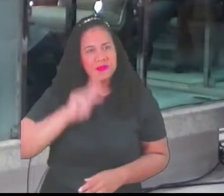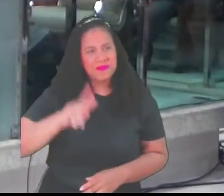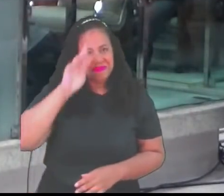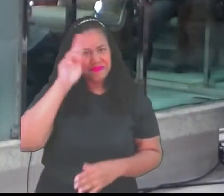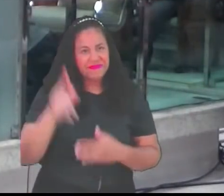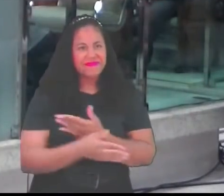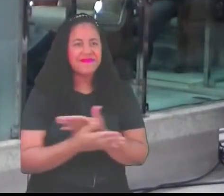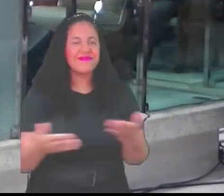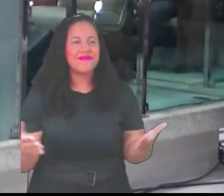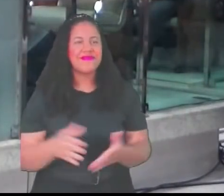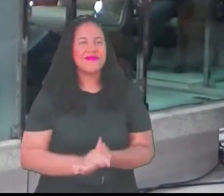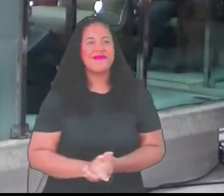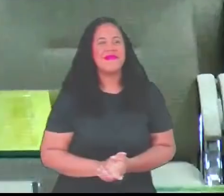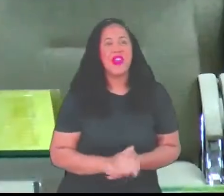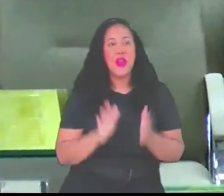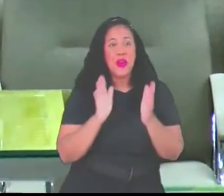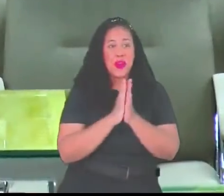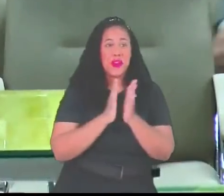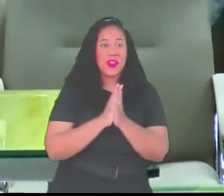Essa oração curta, né?